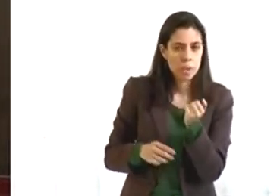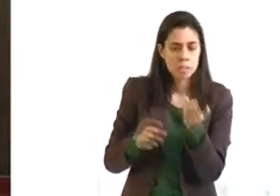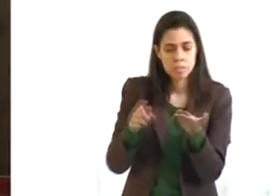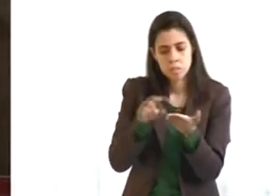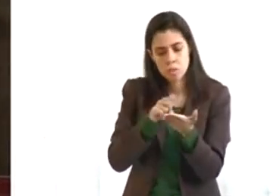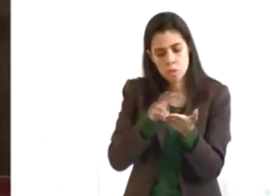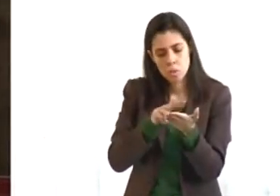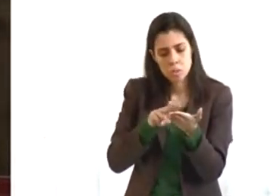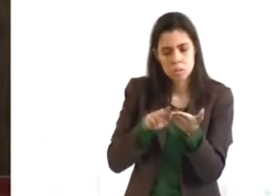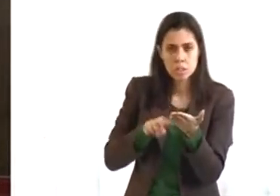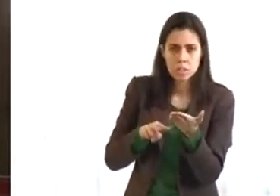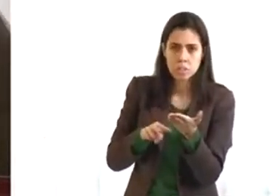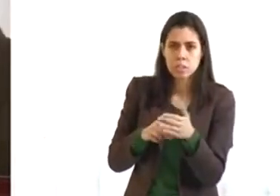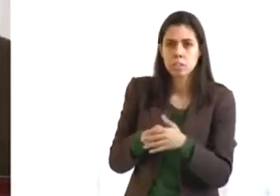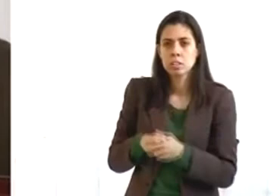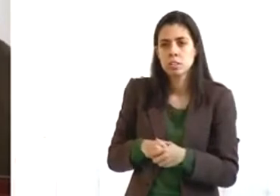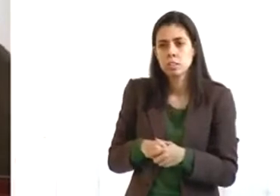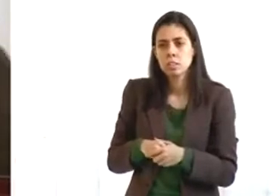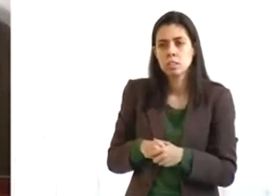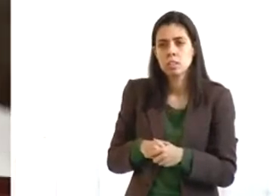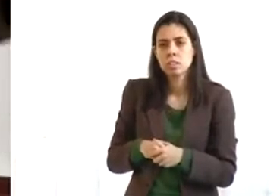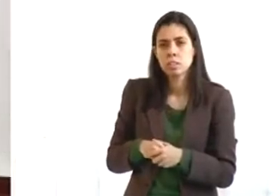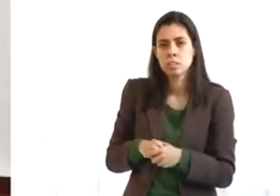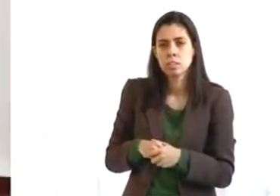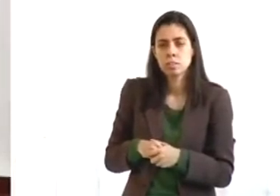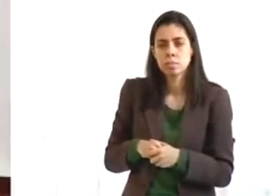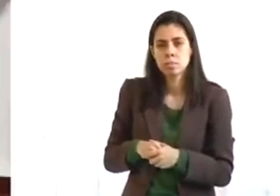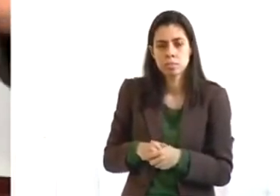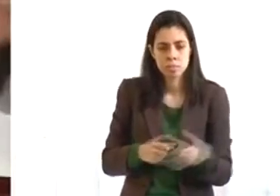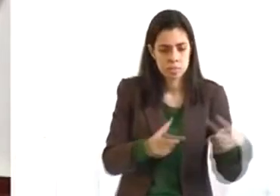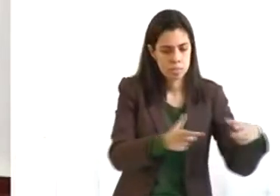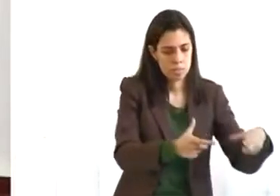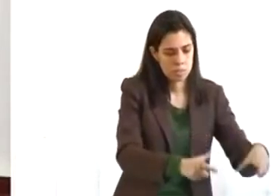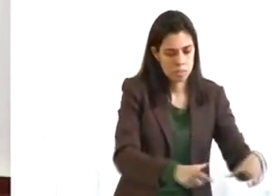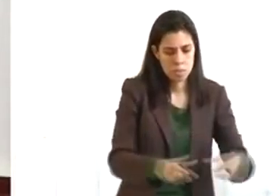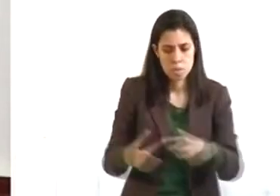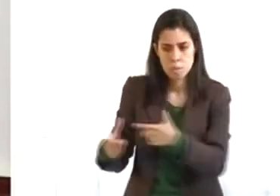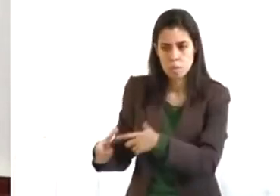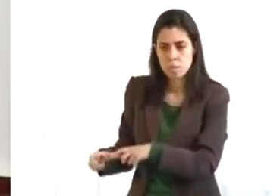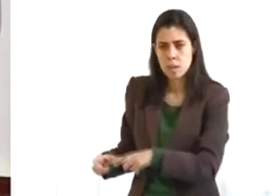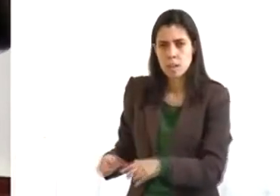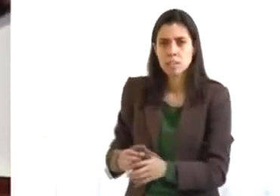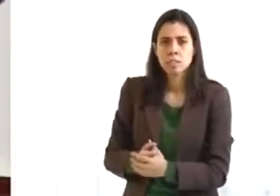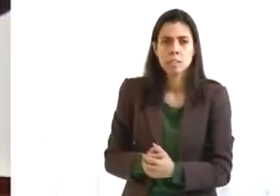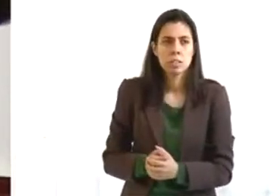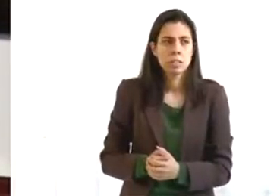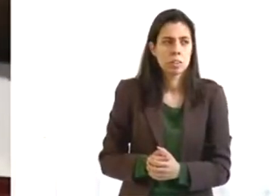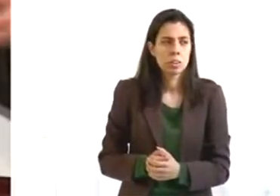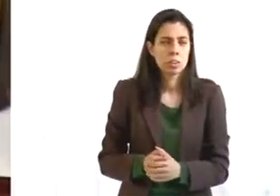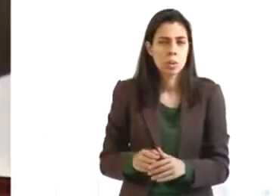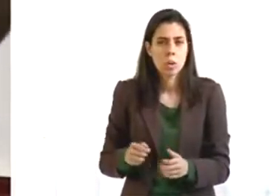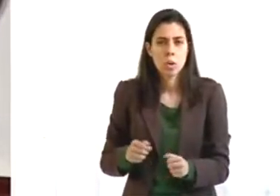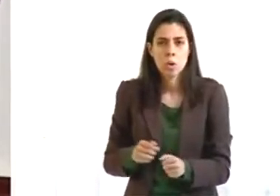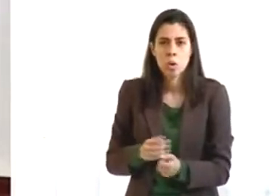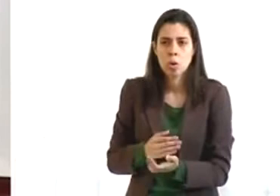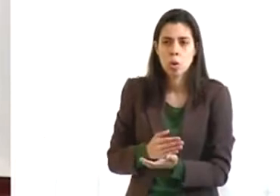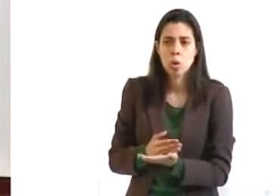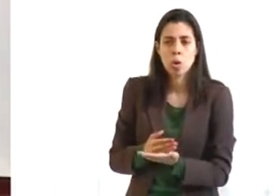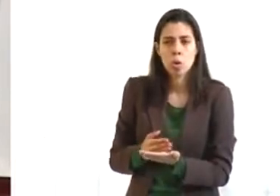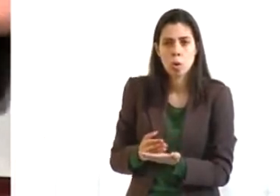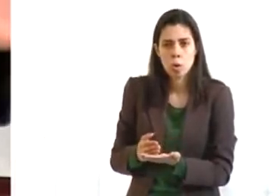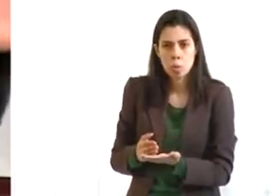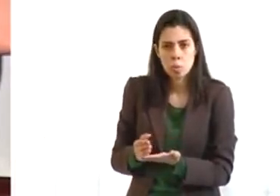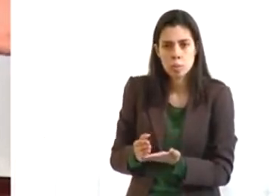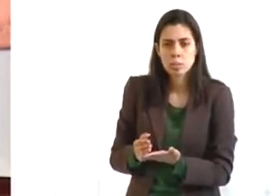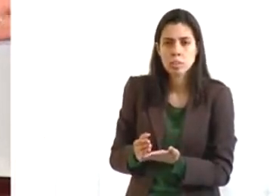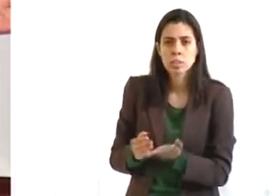a refeição, ele nos atendeu gentilmente, colocou os pratos, os talheres, os copos, e eu percebi que aquele homem estava sendo tão cordial,